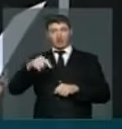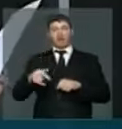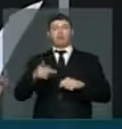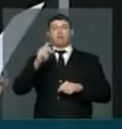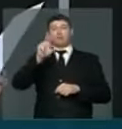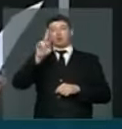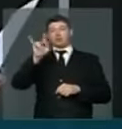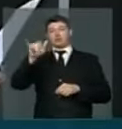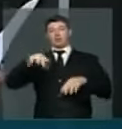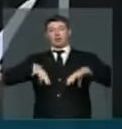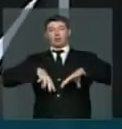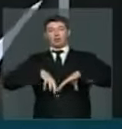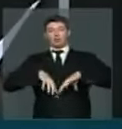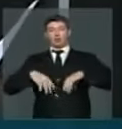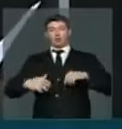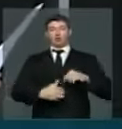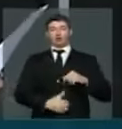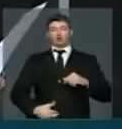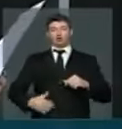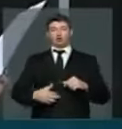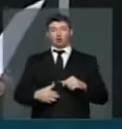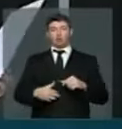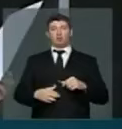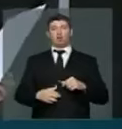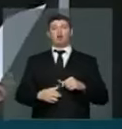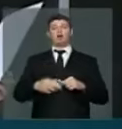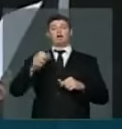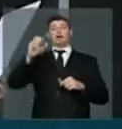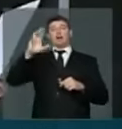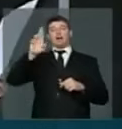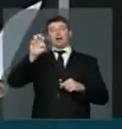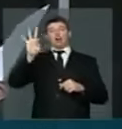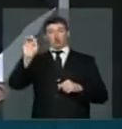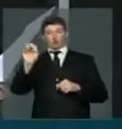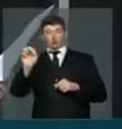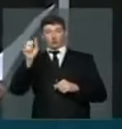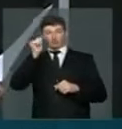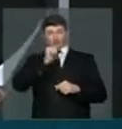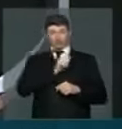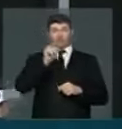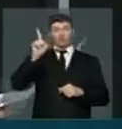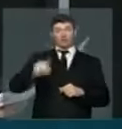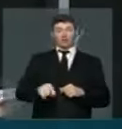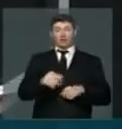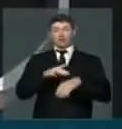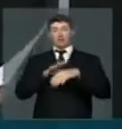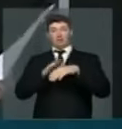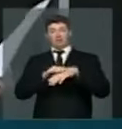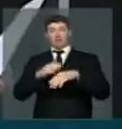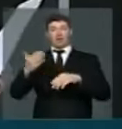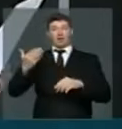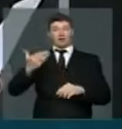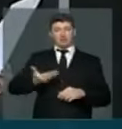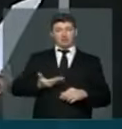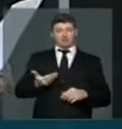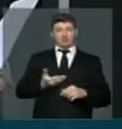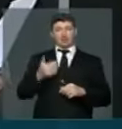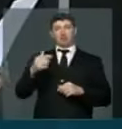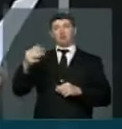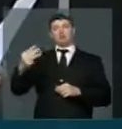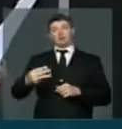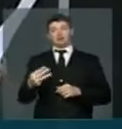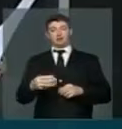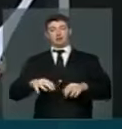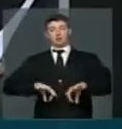os de próstata, pulmão, estômago, cólon e reto. No sexo feminino, predominam os cânceres de pele e mama, seguidos pelo colo